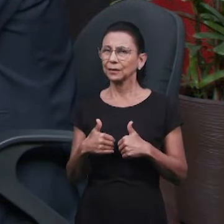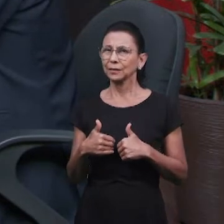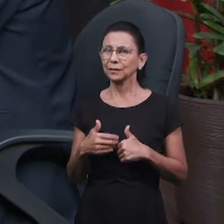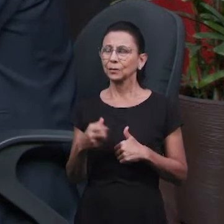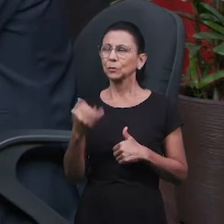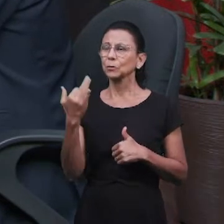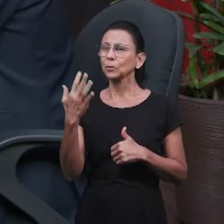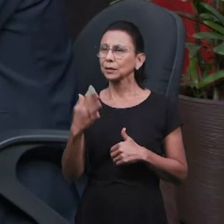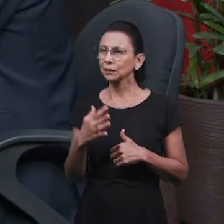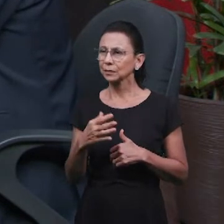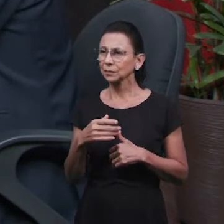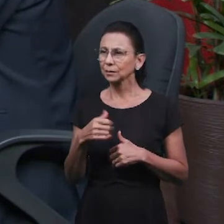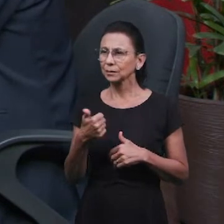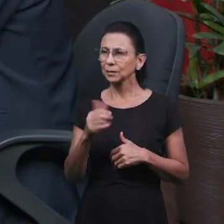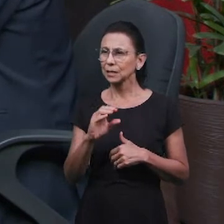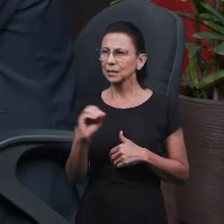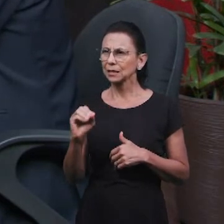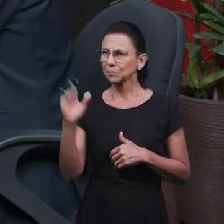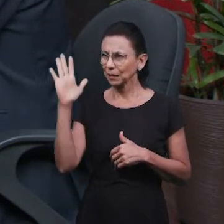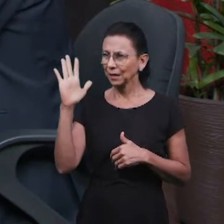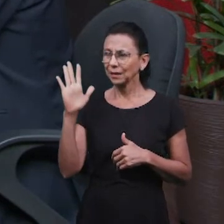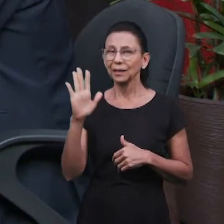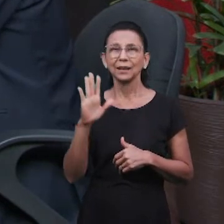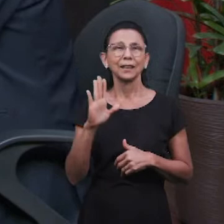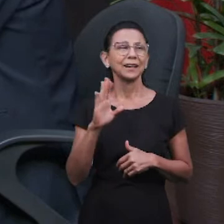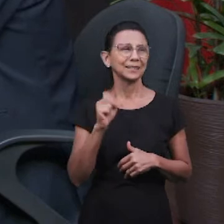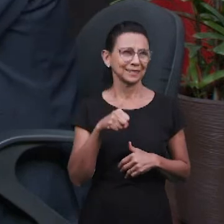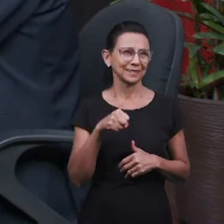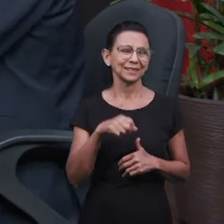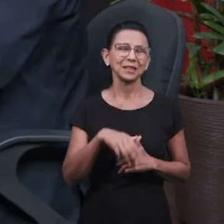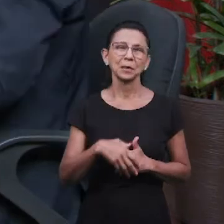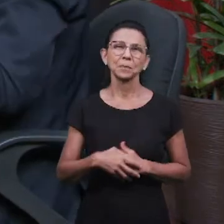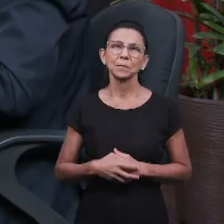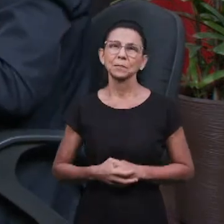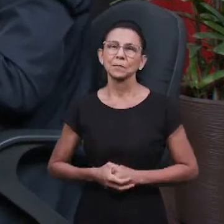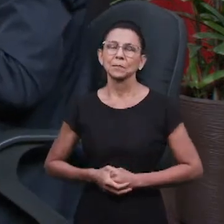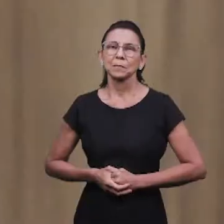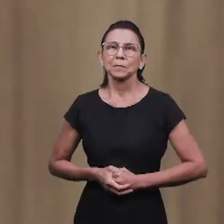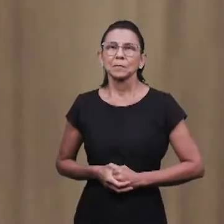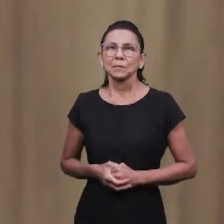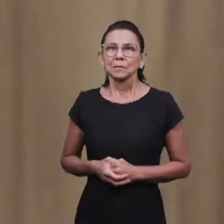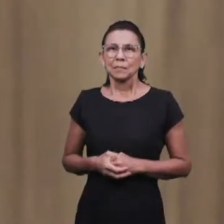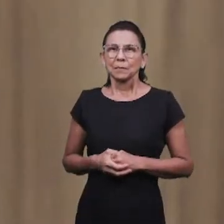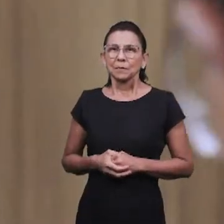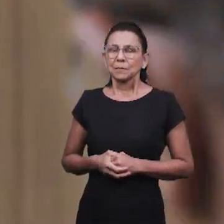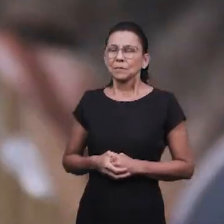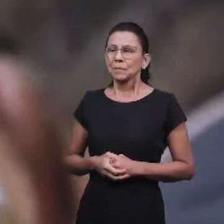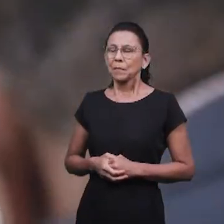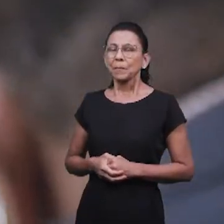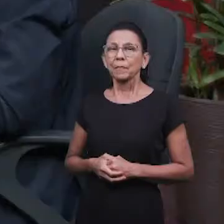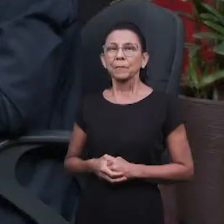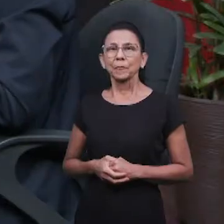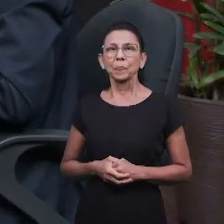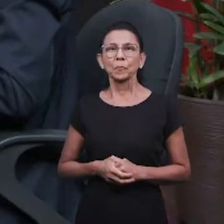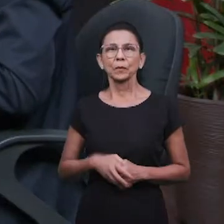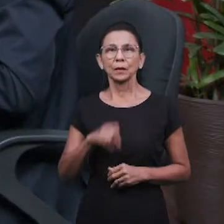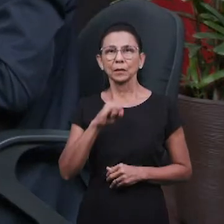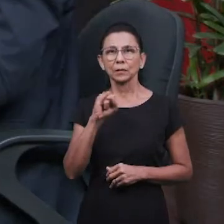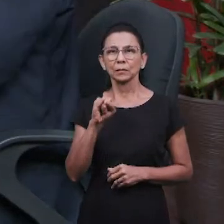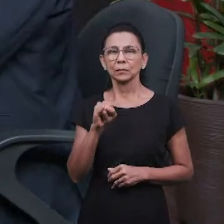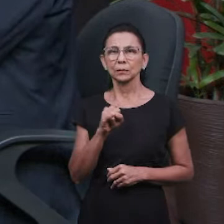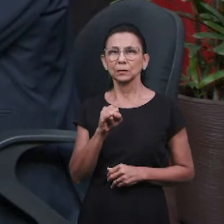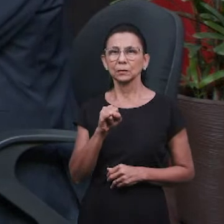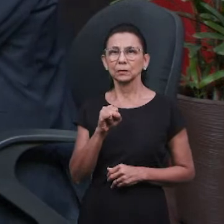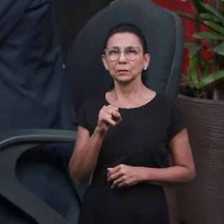quantos pacientes você tem? Acho que mais de 100, não sei quantos. Muitos. Exatamente. Então, a Janaína também trabalha com isso. Agora, o que eu queria lembrar